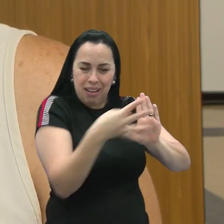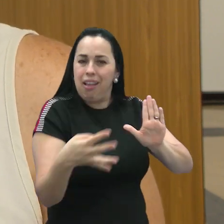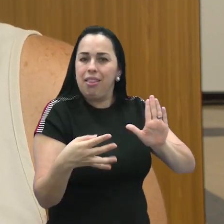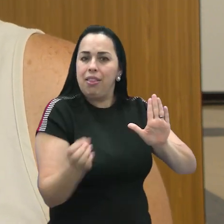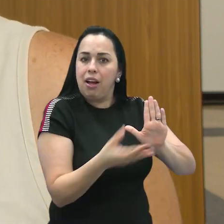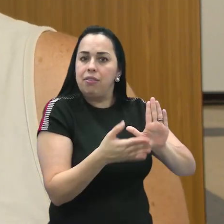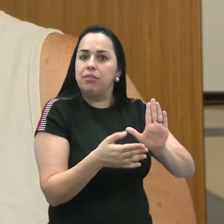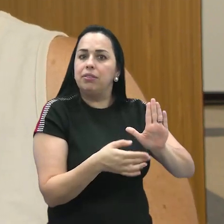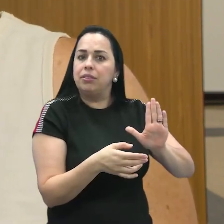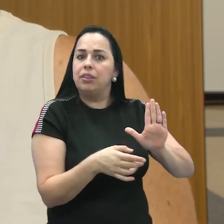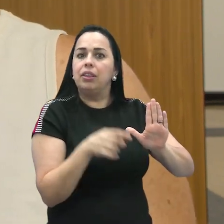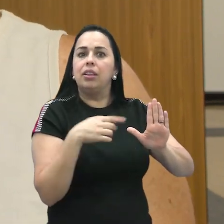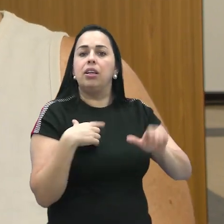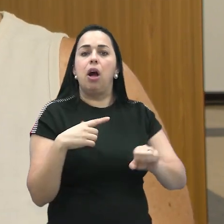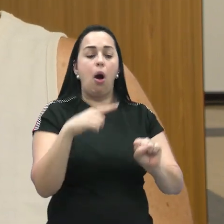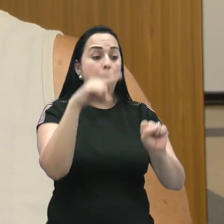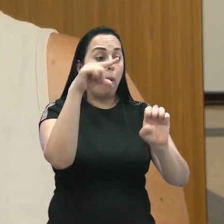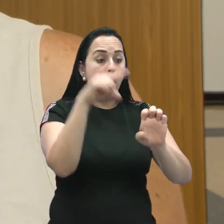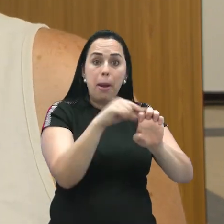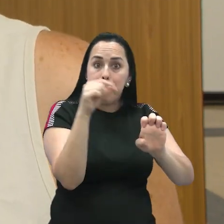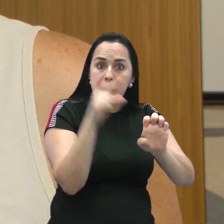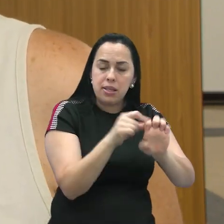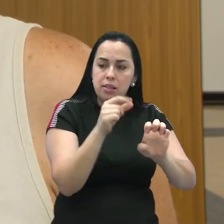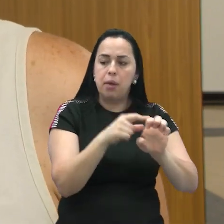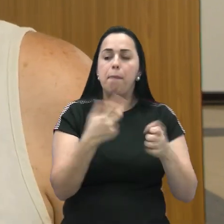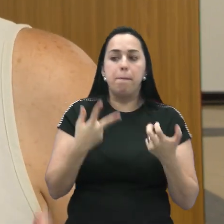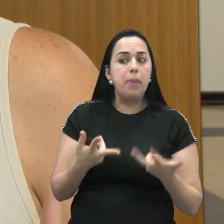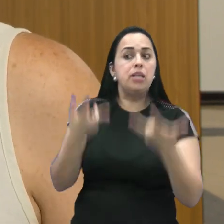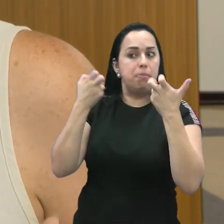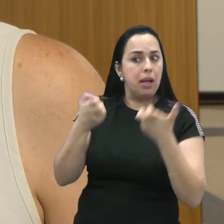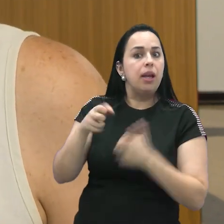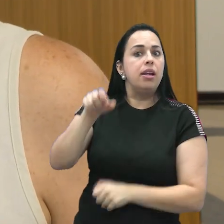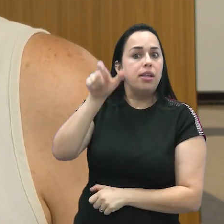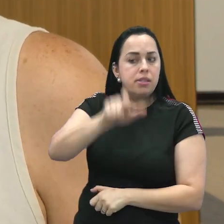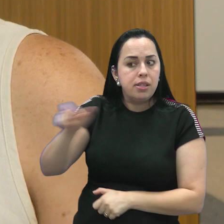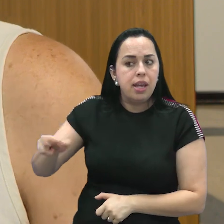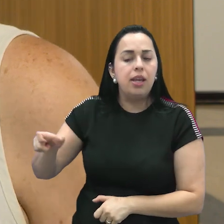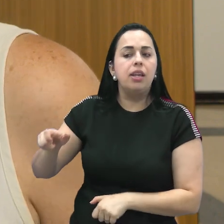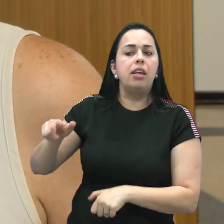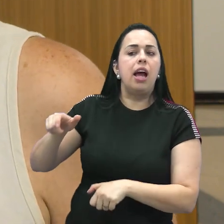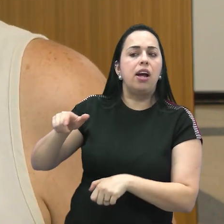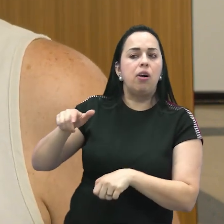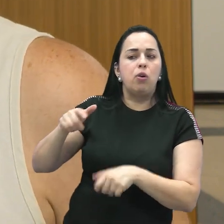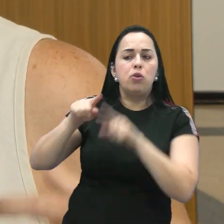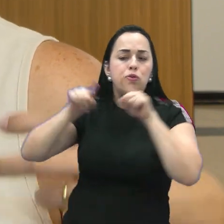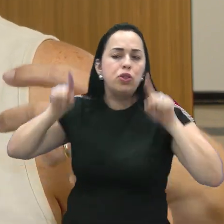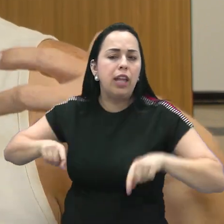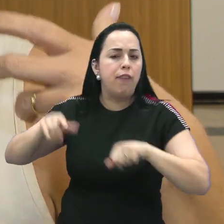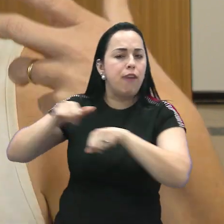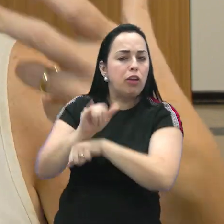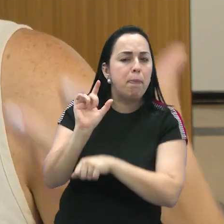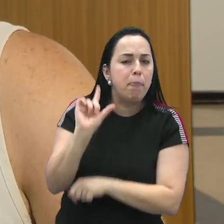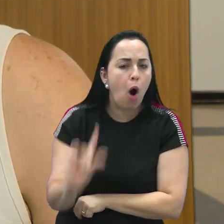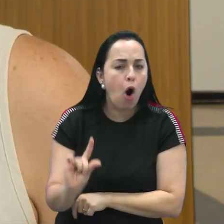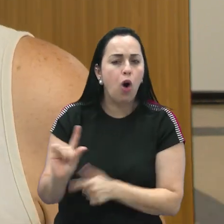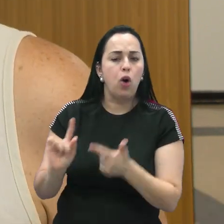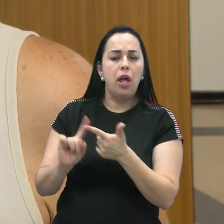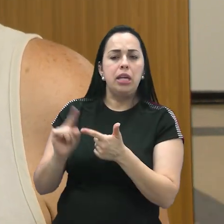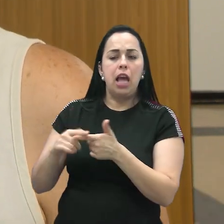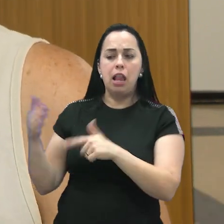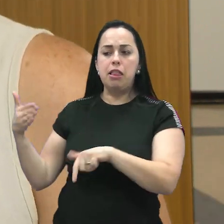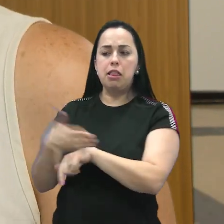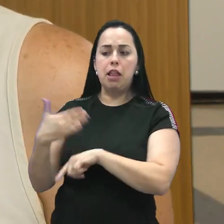nesse sentido. A hora que o empresariado vê que há um ganho, sim, menos falta, o trabalhador vai com